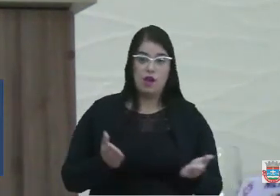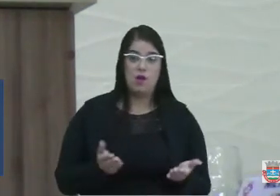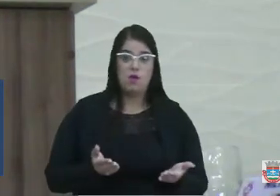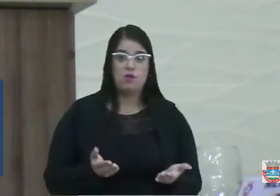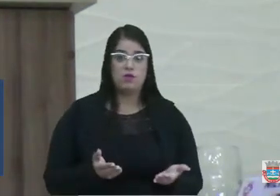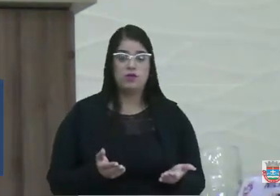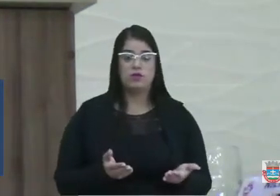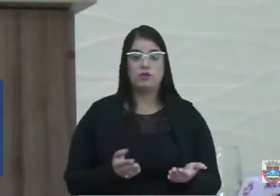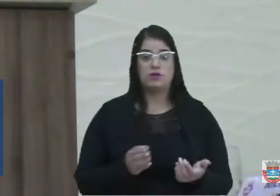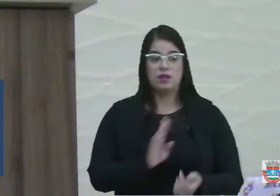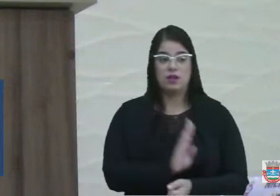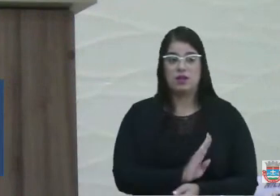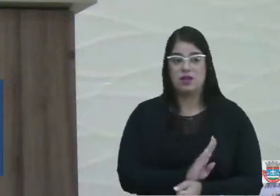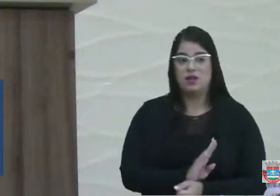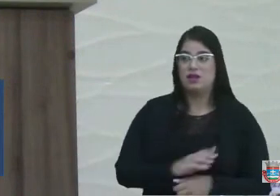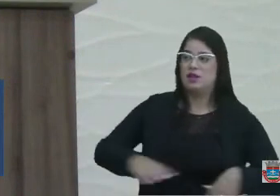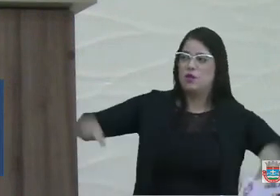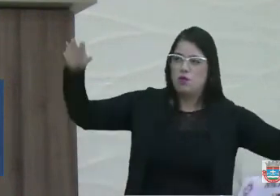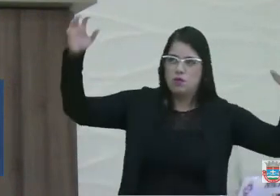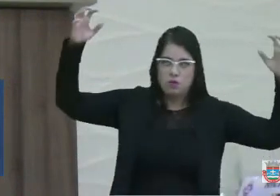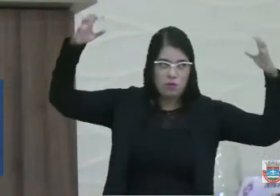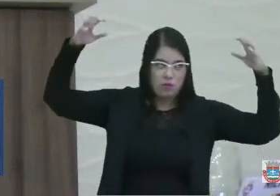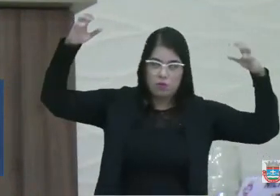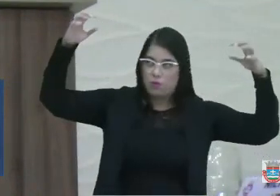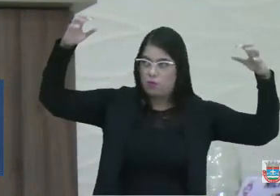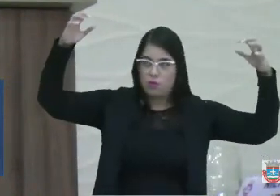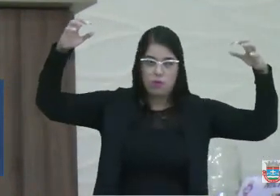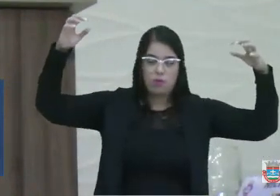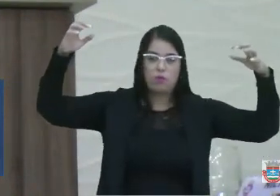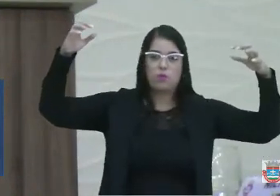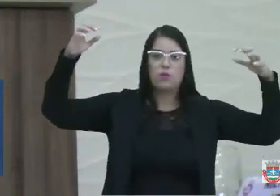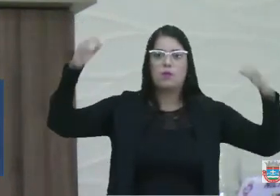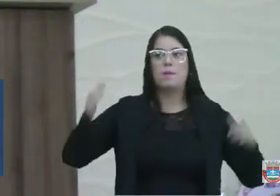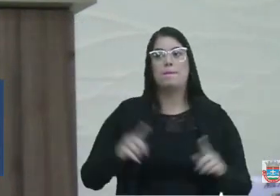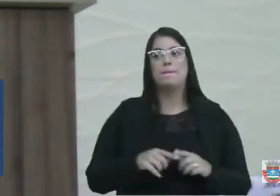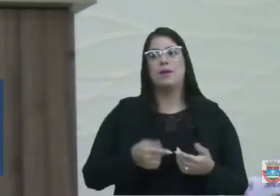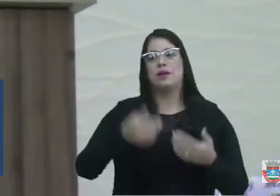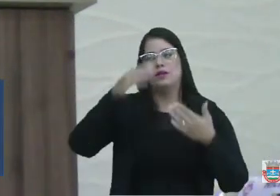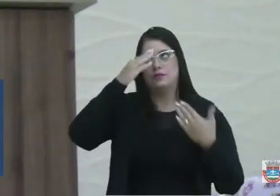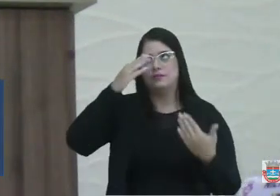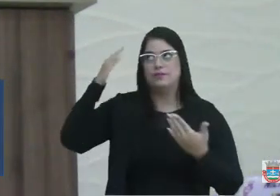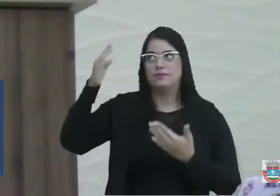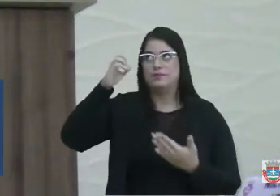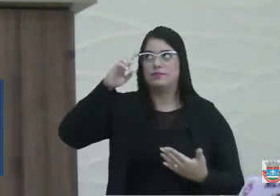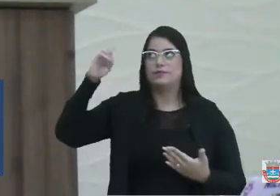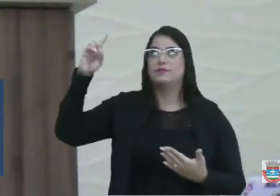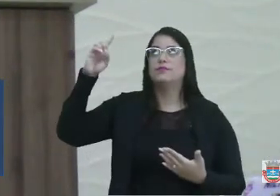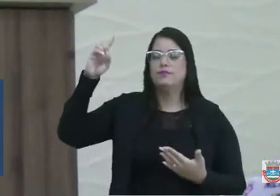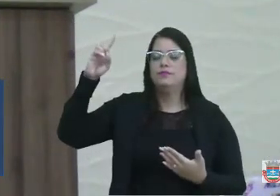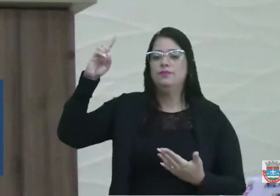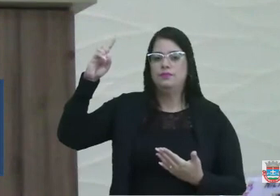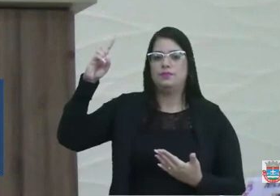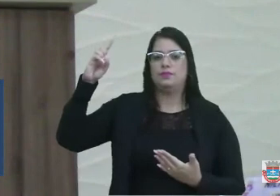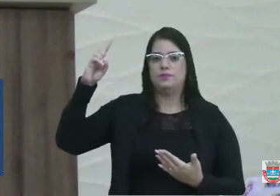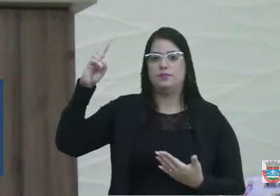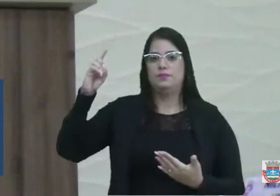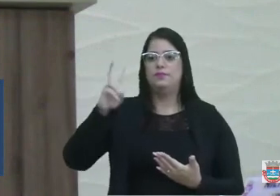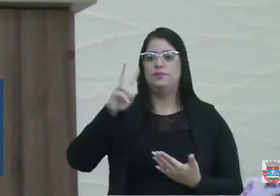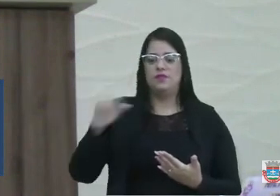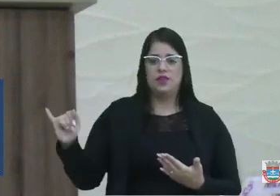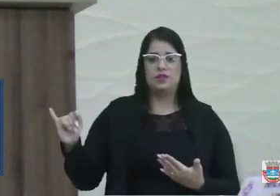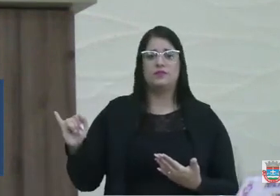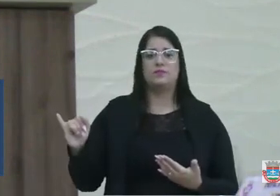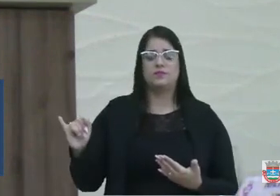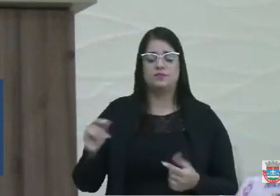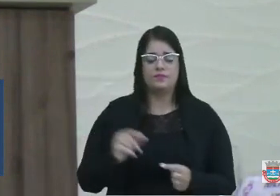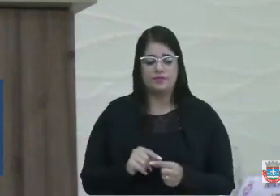mesmo à tarde já era muita chuva, desmanchava tudo. E graças a Deus pela chuva que Deus tem mandado. Mas vai estar